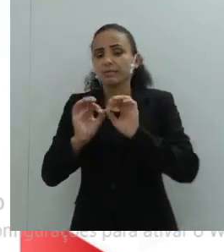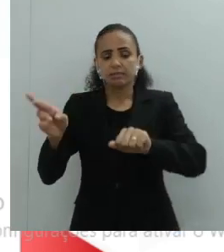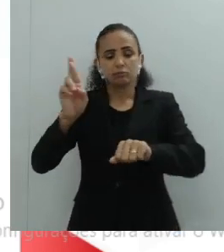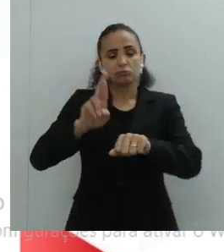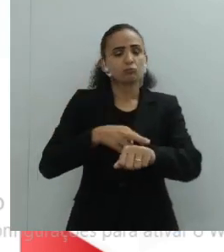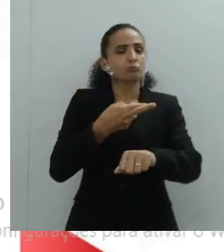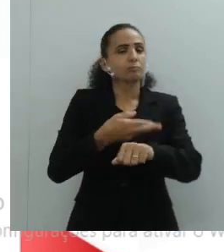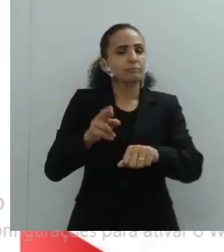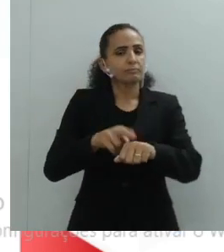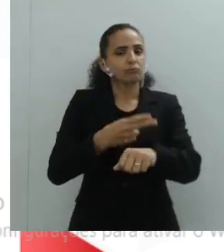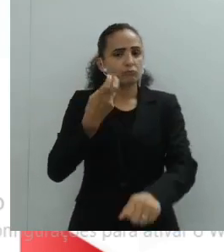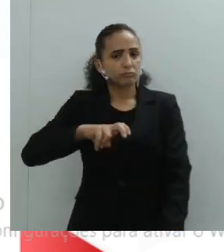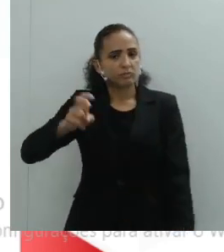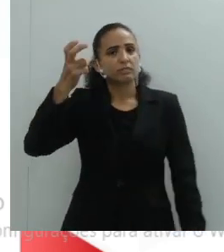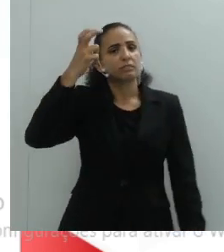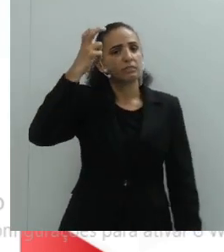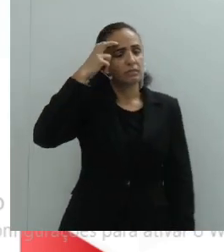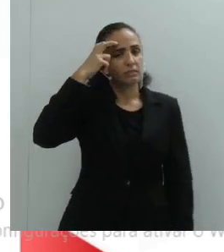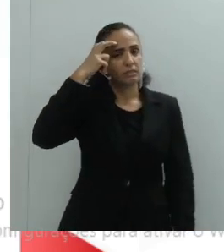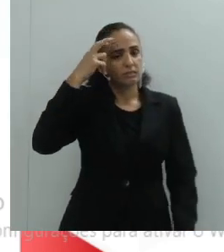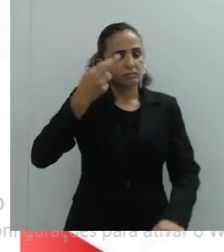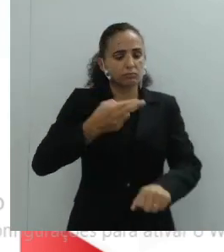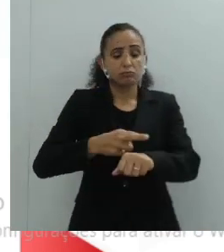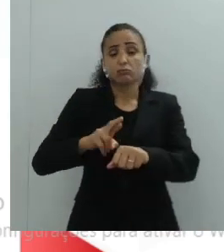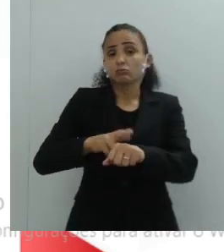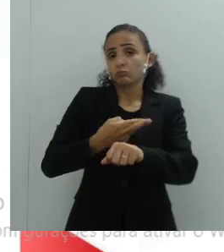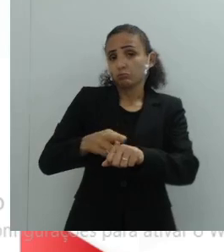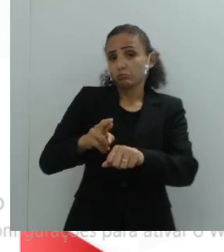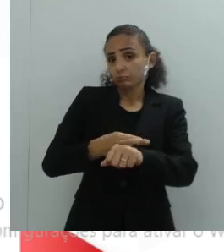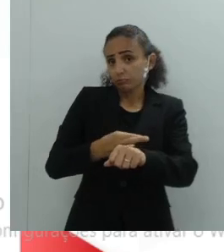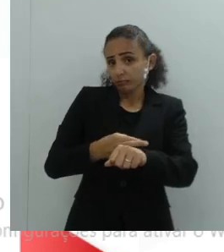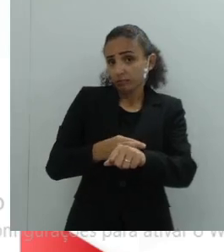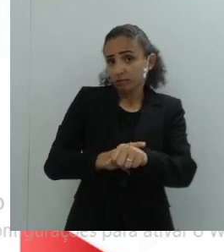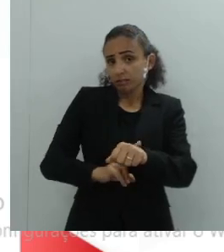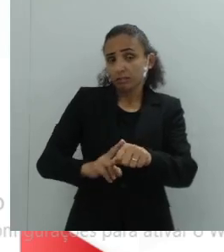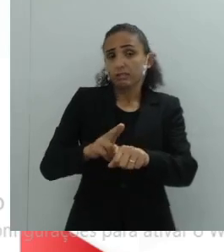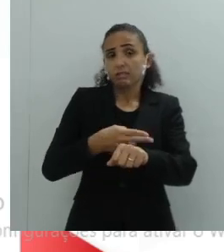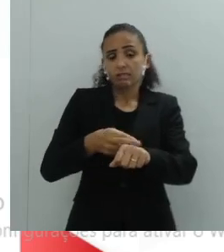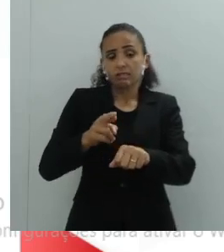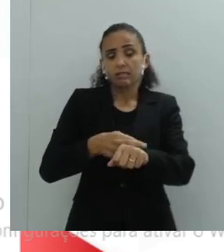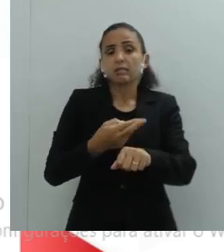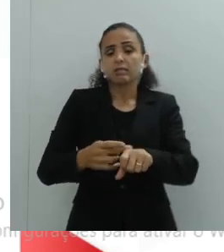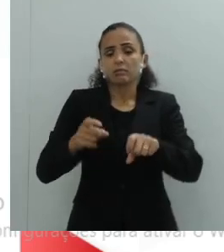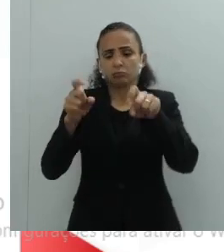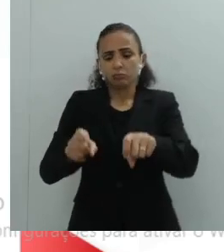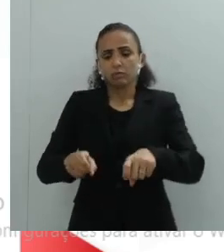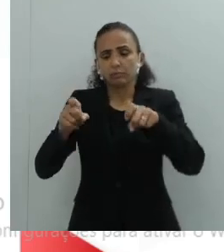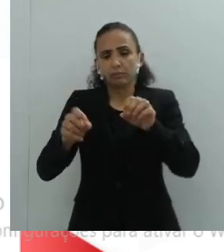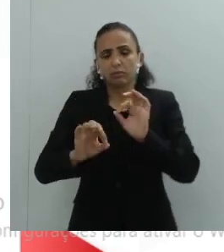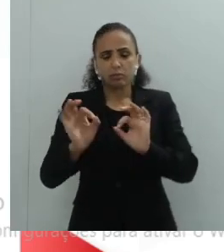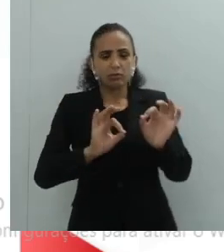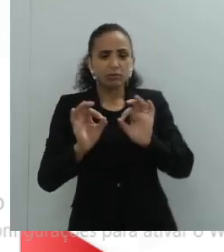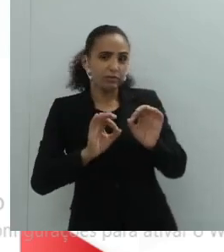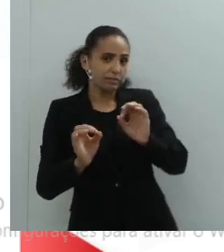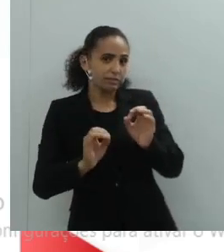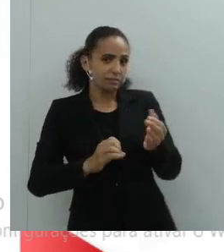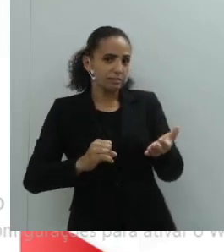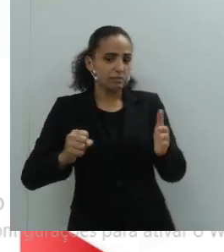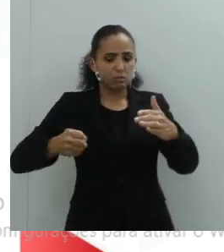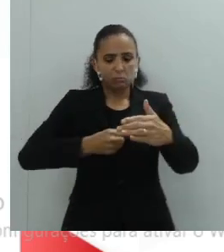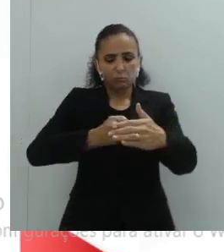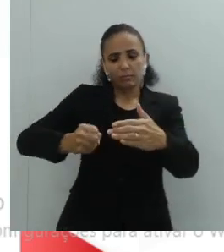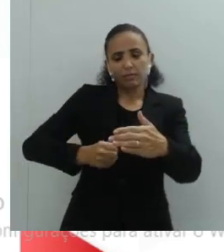aí, ó, cultura asteca, perdão. O asteca já criava chocolate com a receita